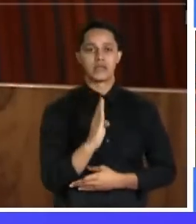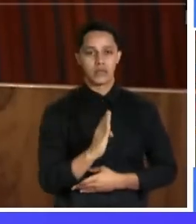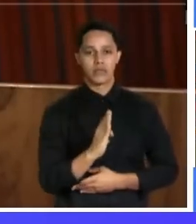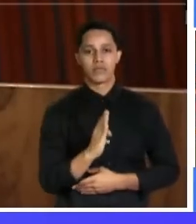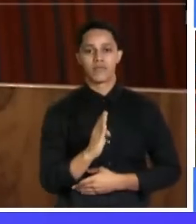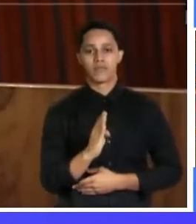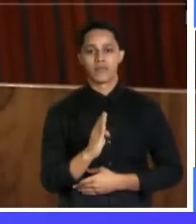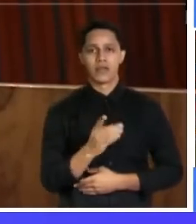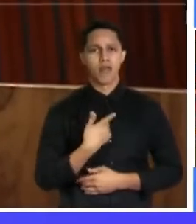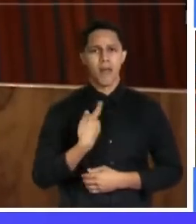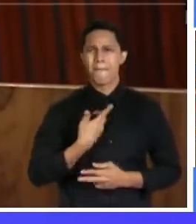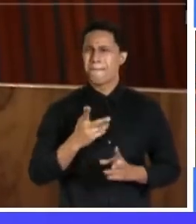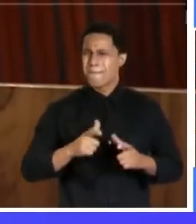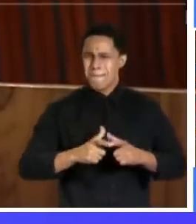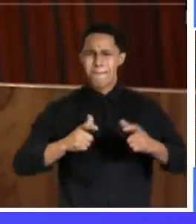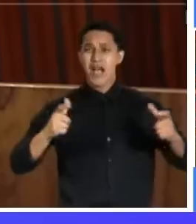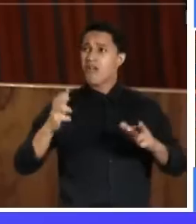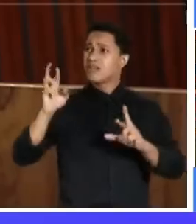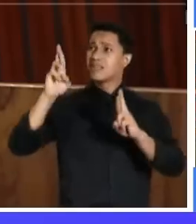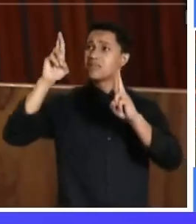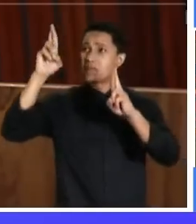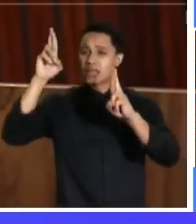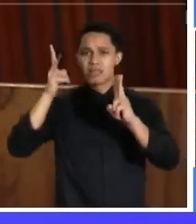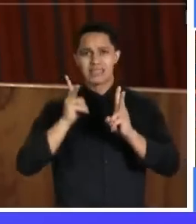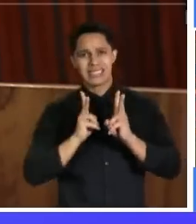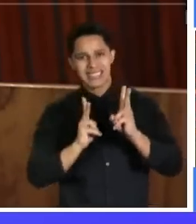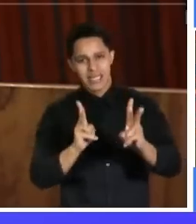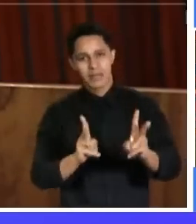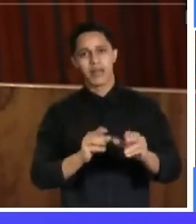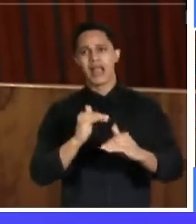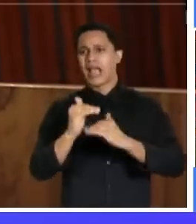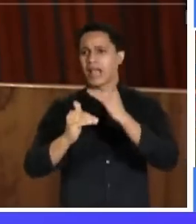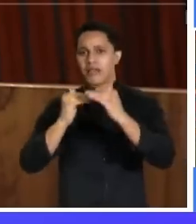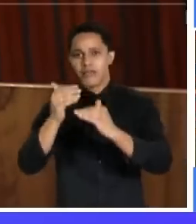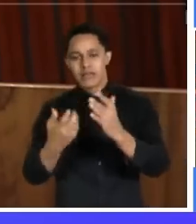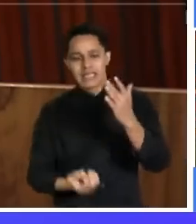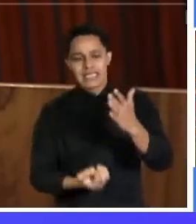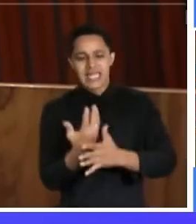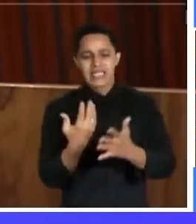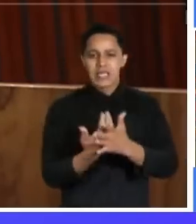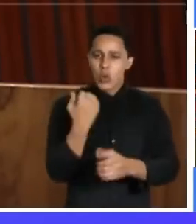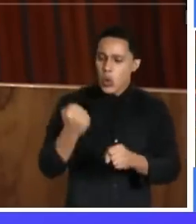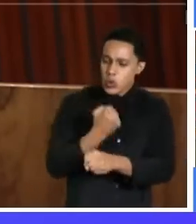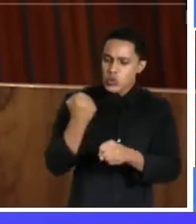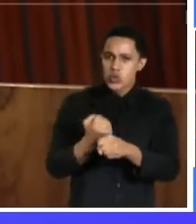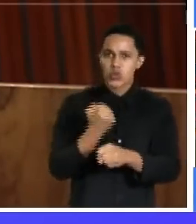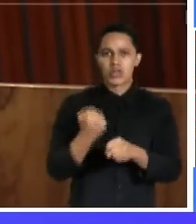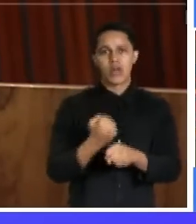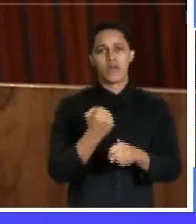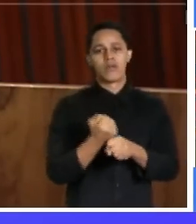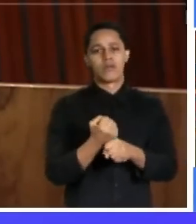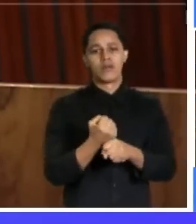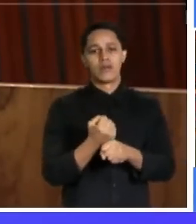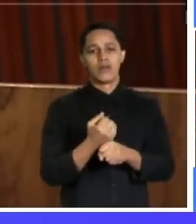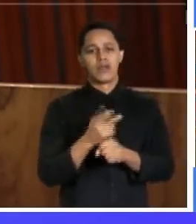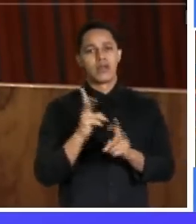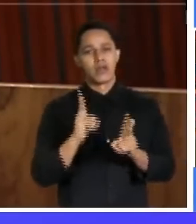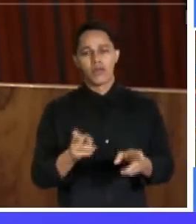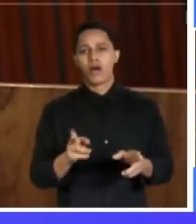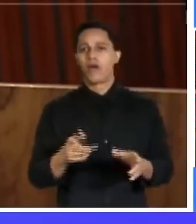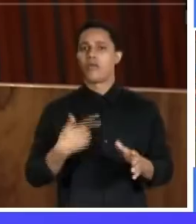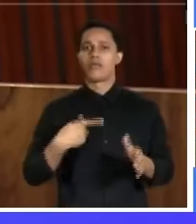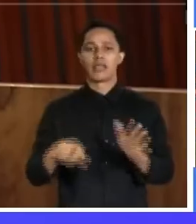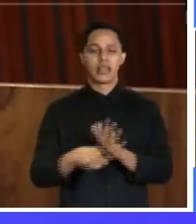isso ele falou lá atrás repetiu hoje significa dizer fabíolo que como nós não estamos diante de um julgamento